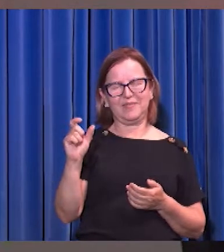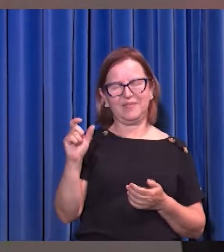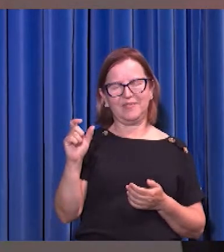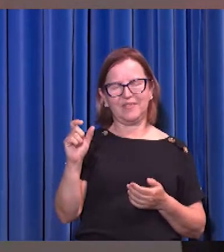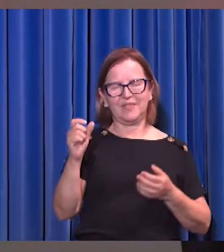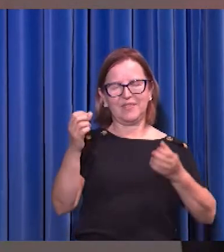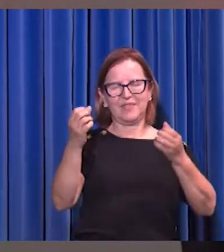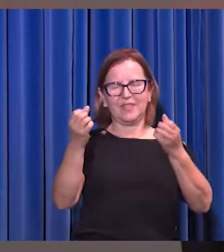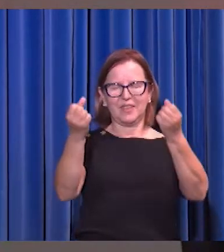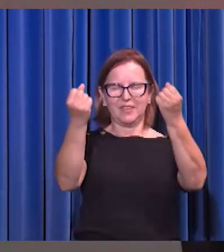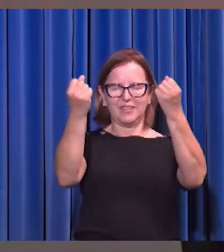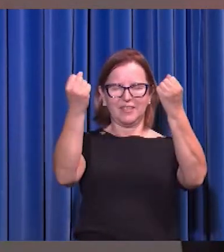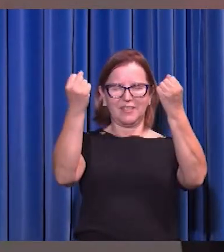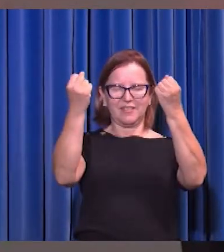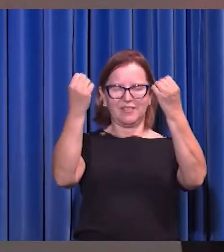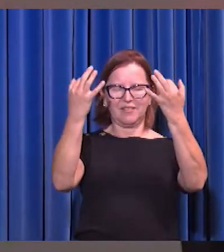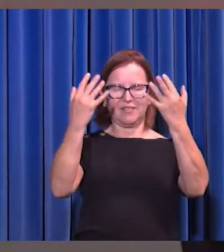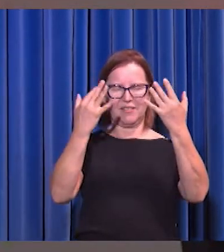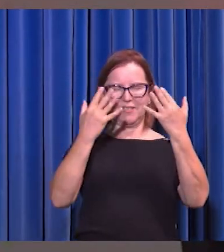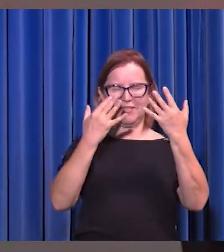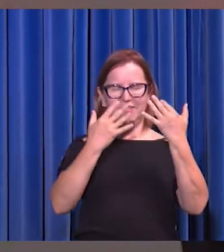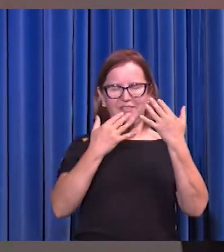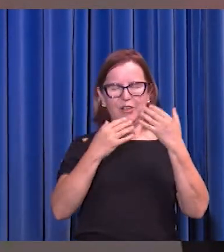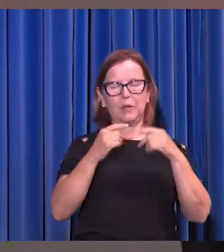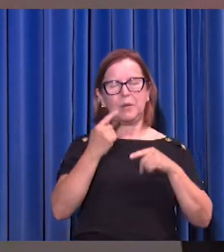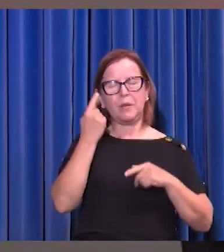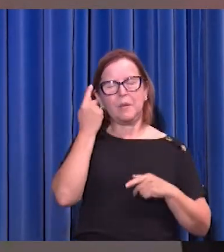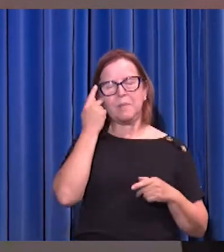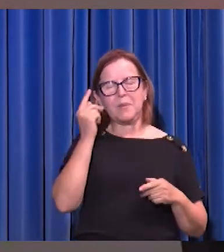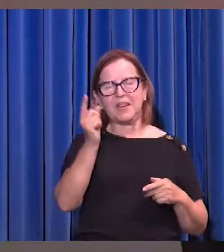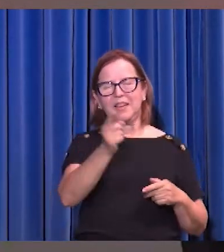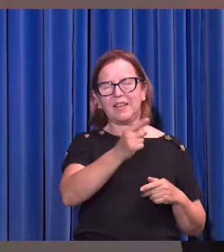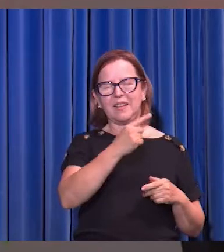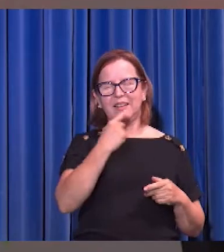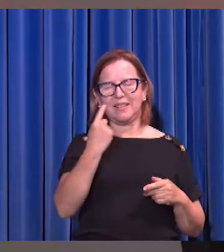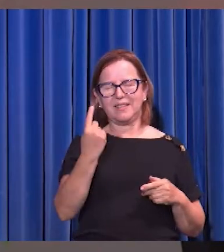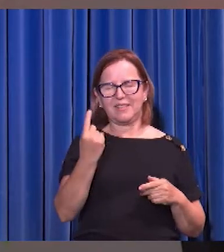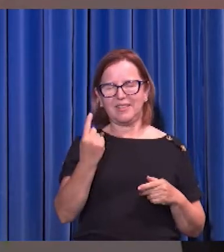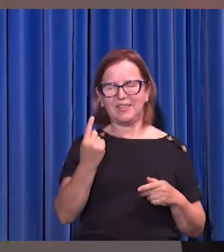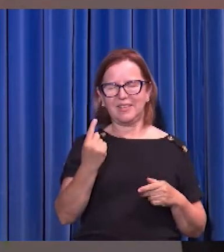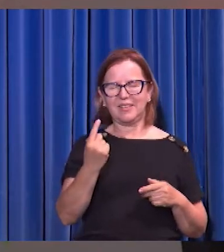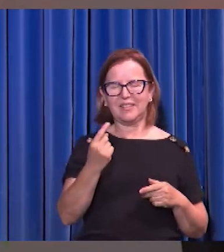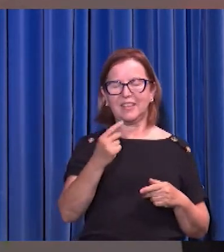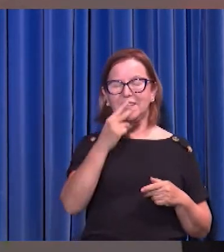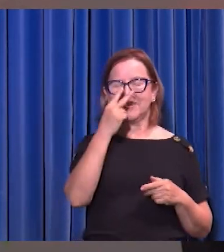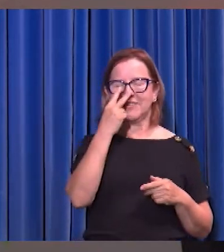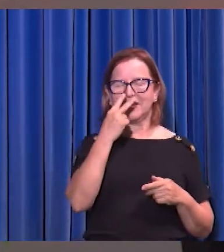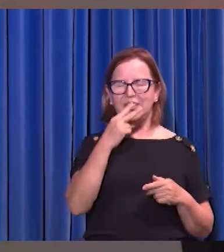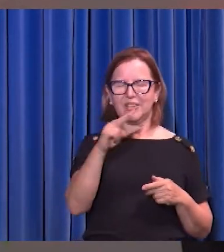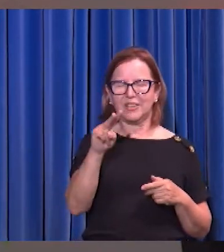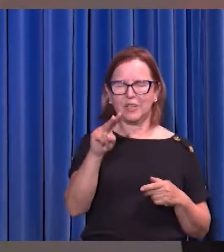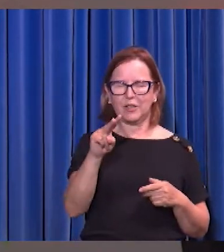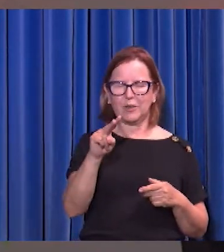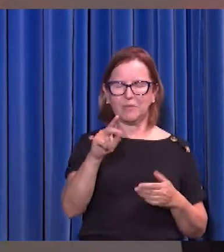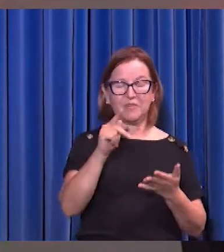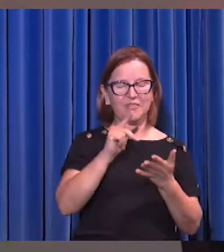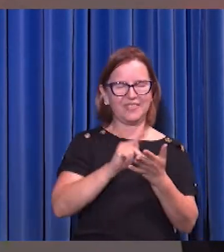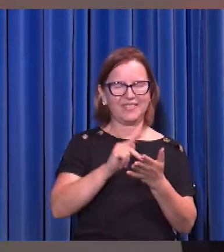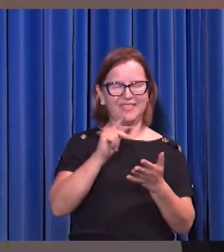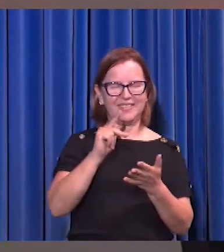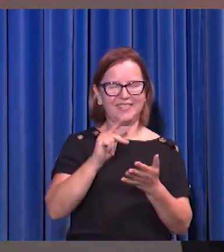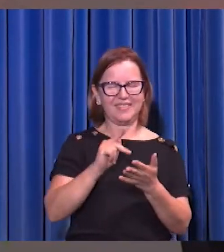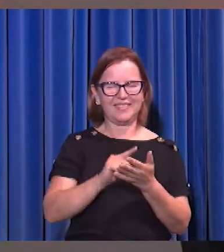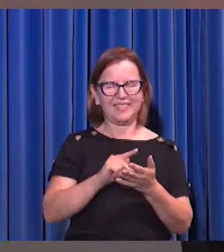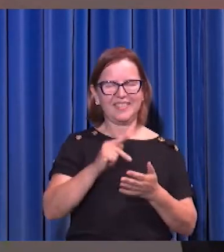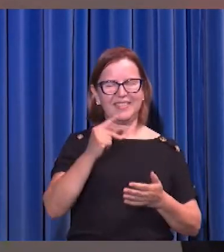do nosso entendimento, para que possamos ver de verdade a